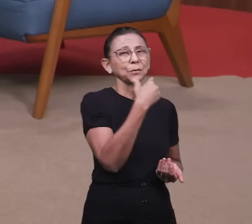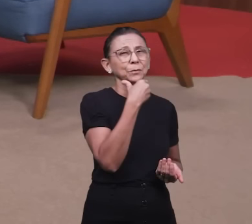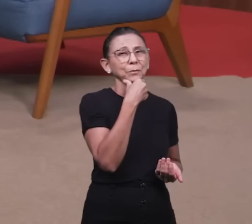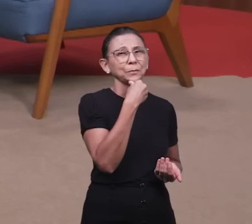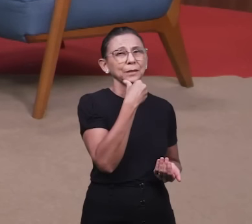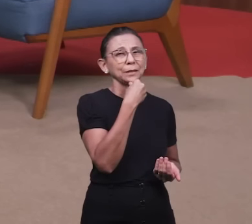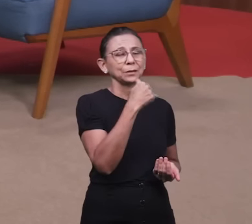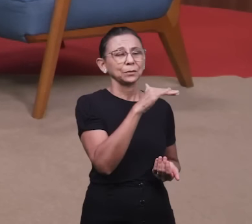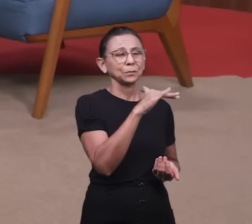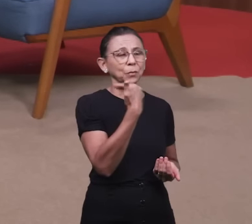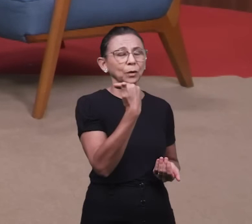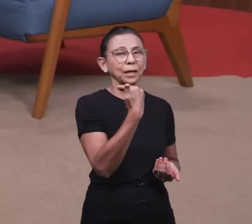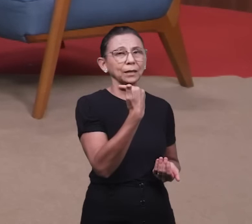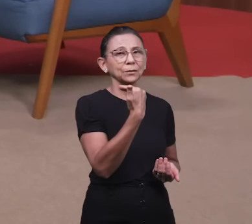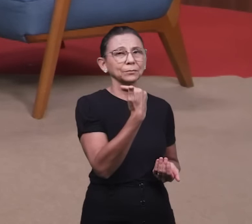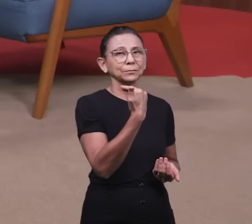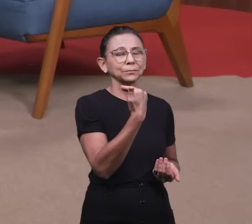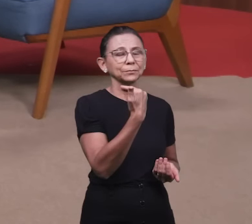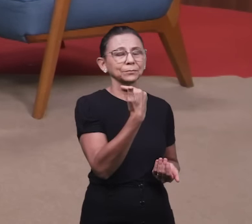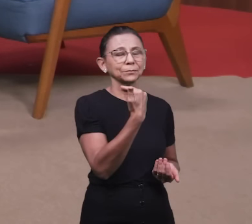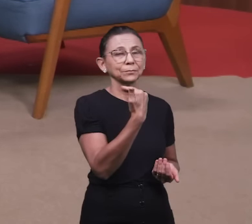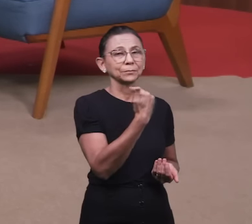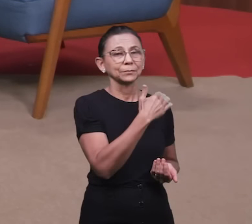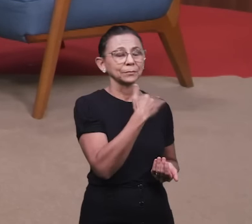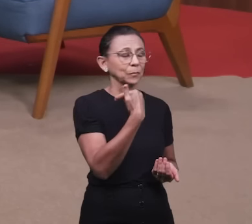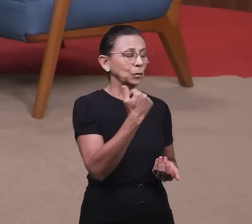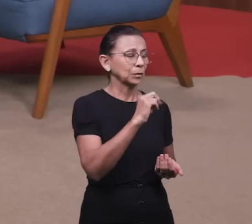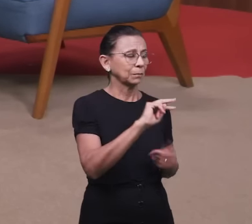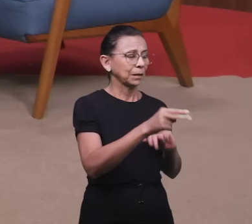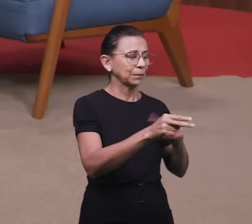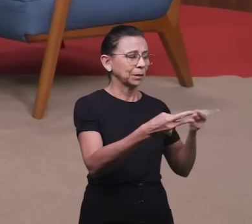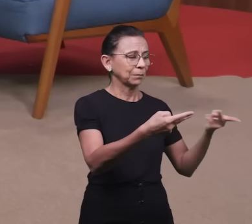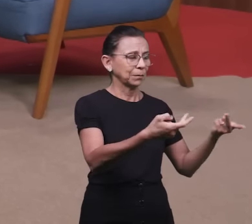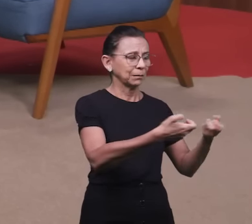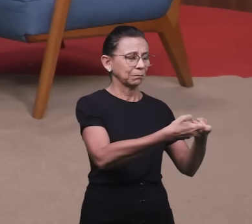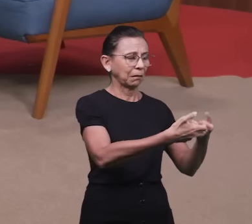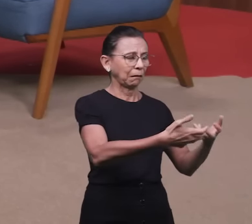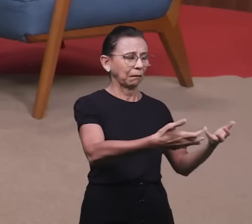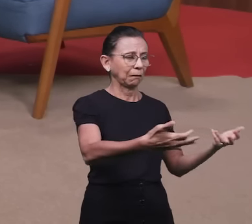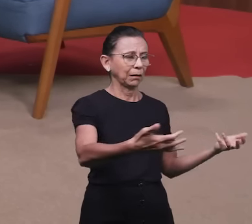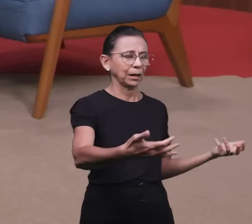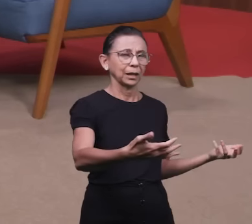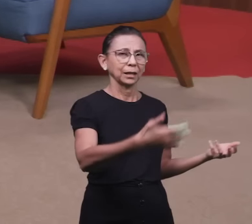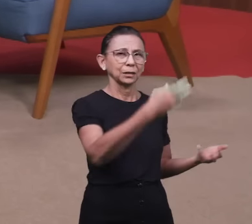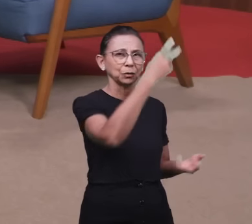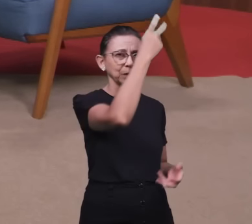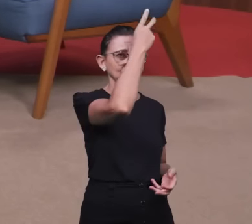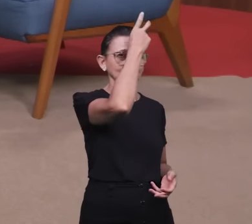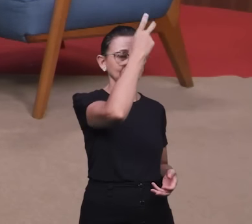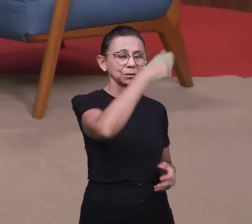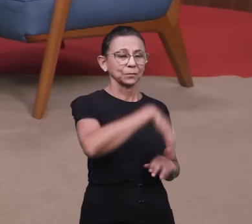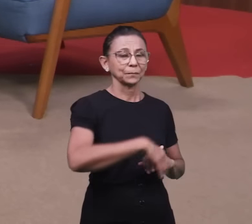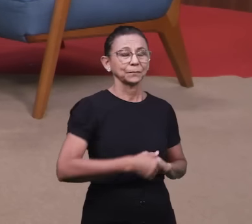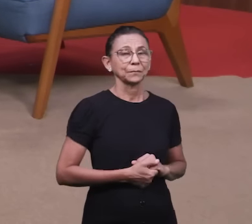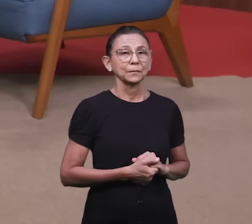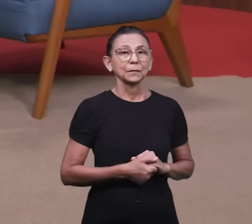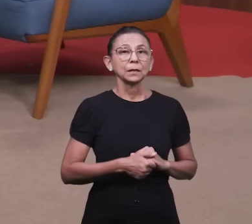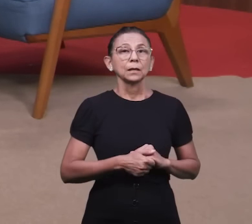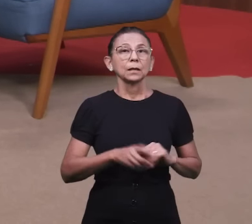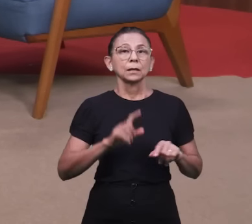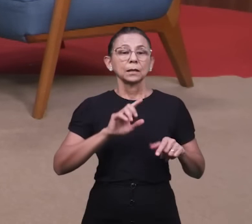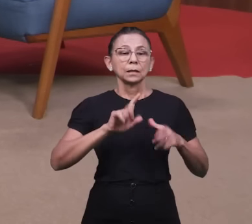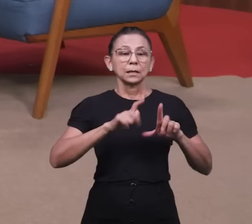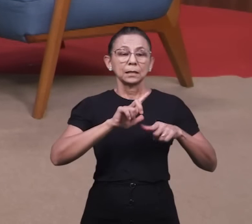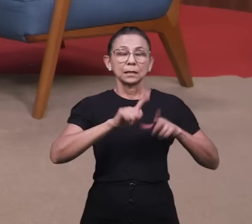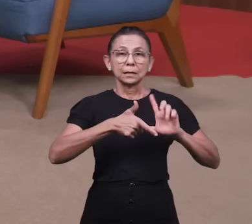primogênito vivo a gente ficou com a morte Isael saiu com a vida né A experiência da igreja no arrebatamento